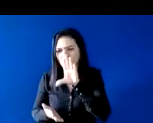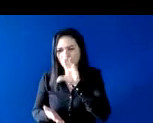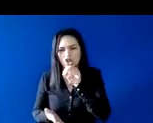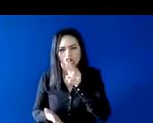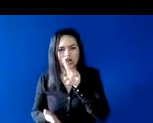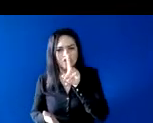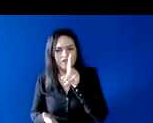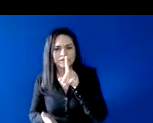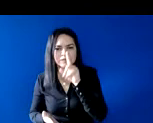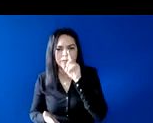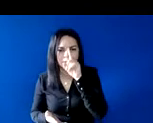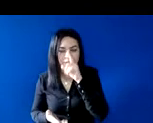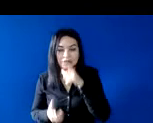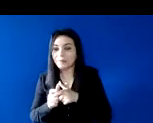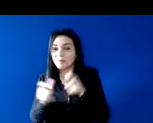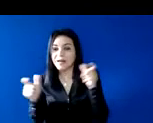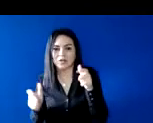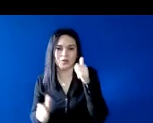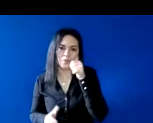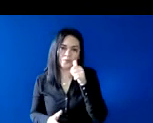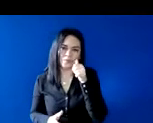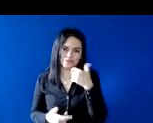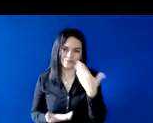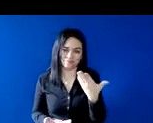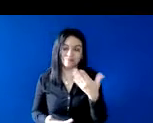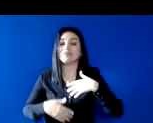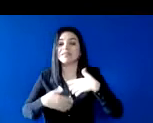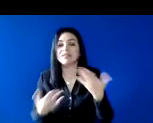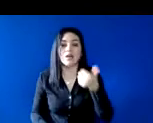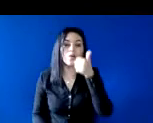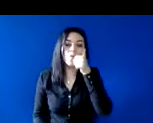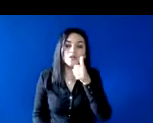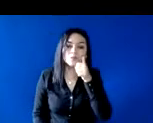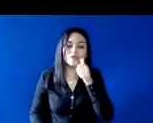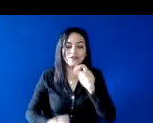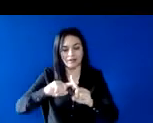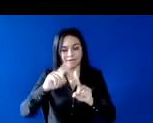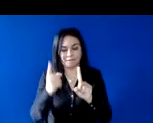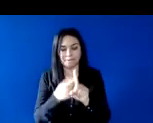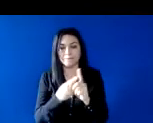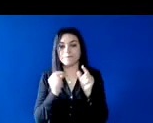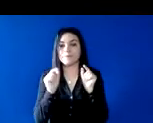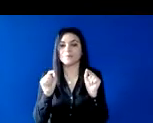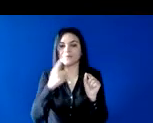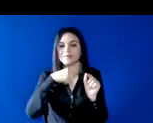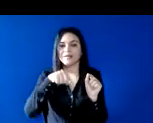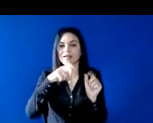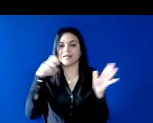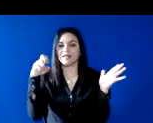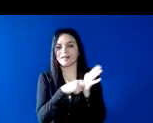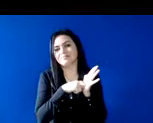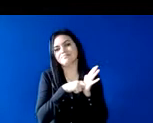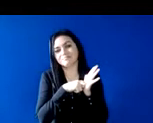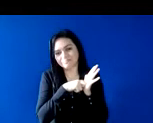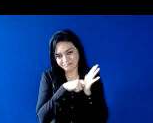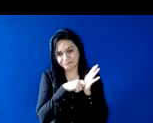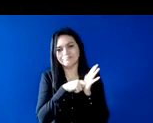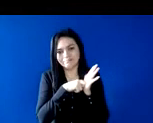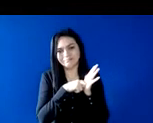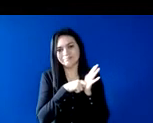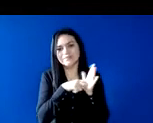maior para as mulheres. Então, as mulheres gestantes foram penalizadas